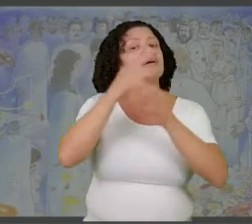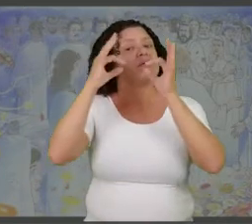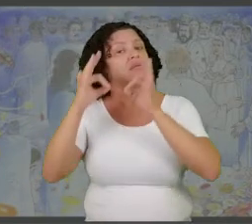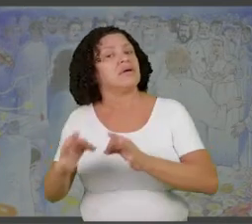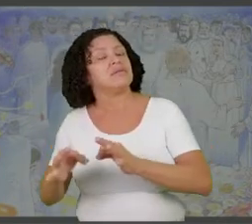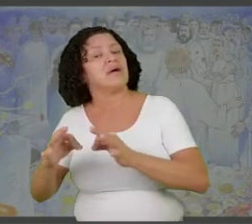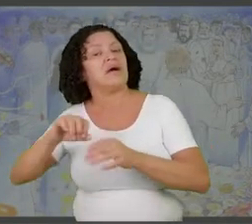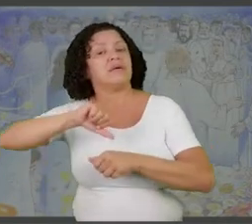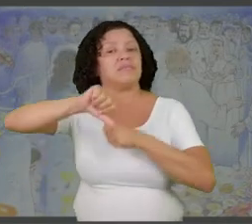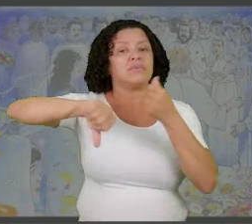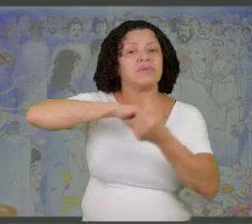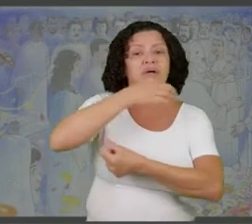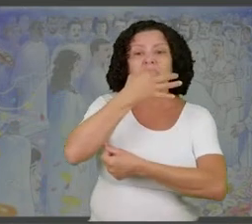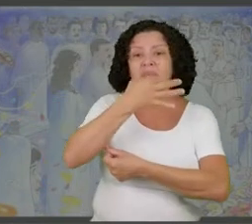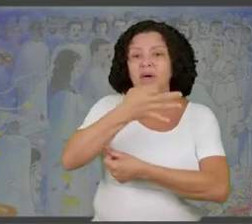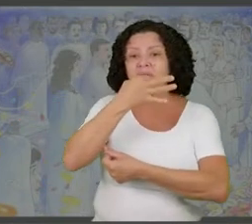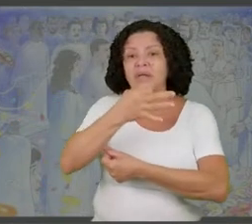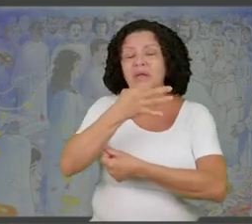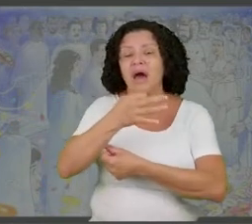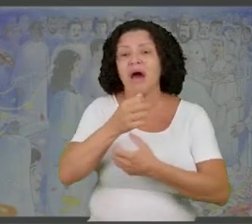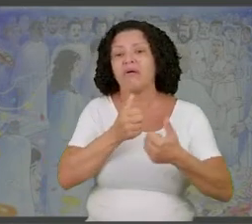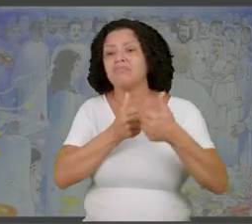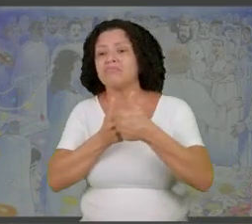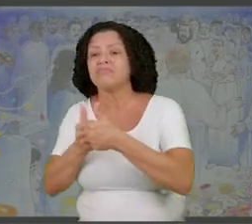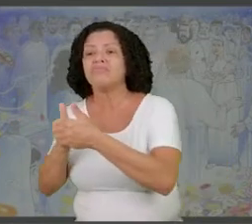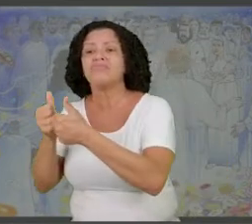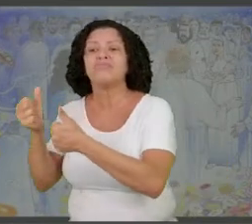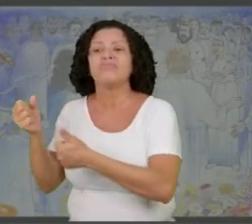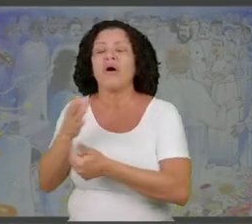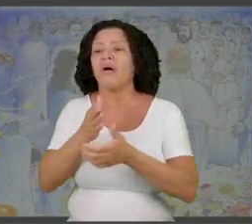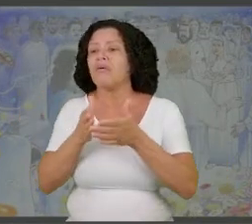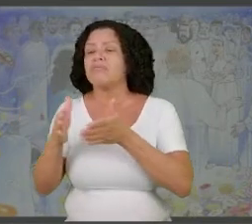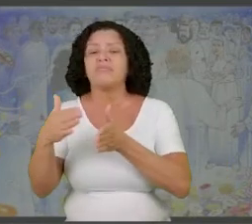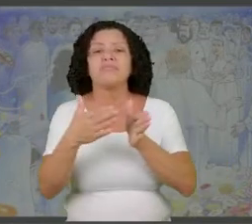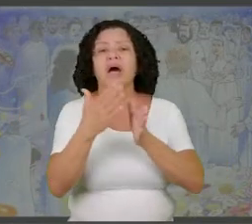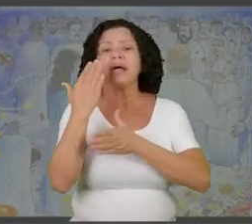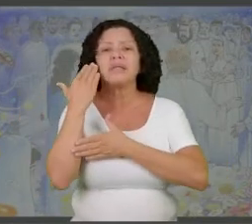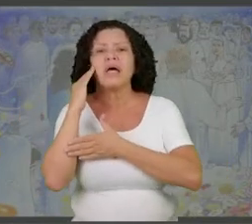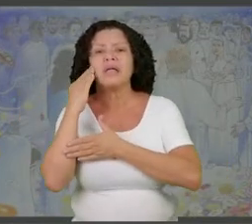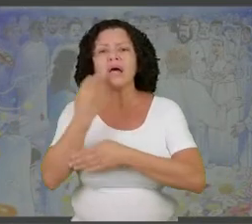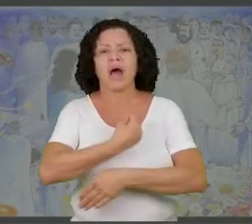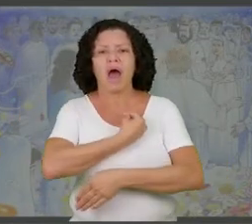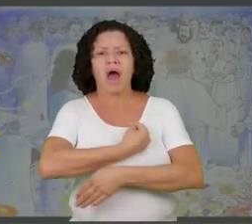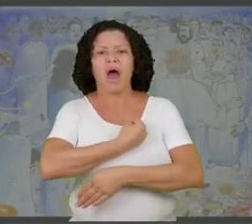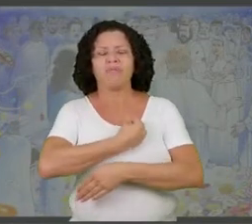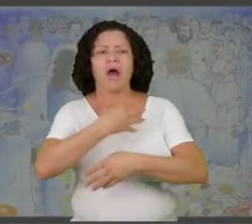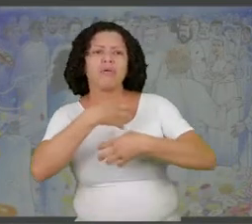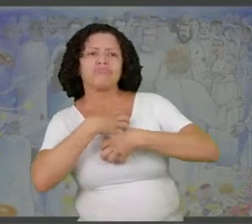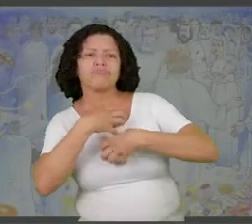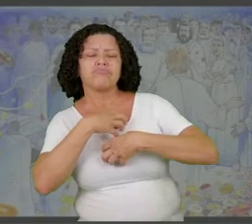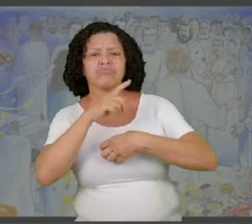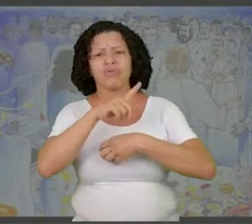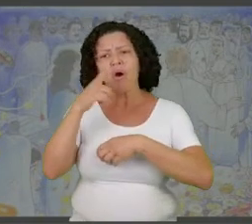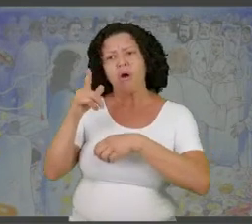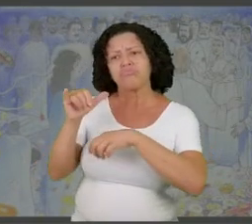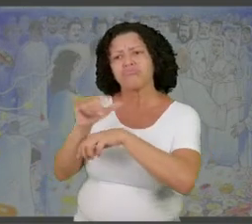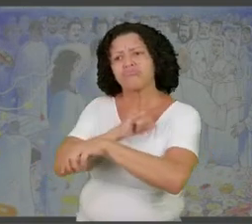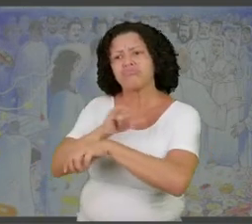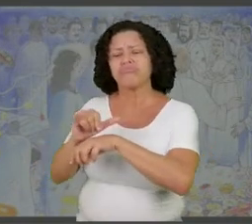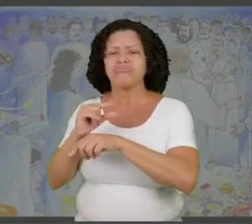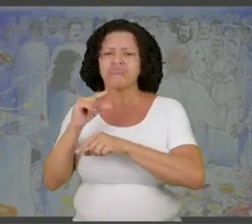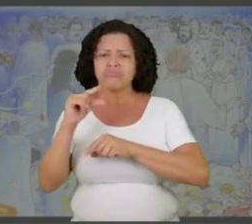tropeços, mudar de opinião, seguir um novo caminho, compreender a vida de uma outra maneira e,